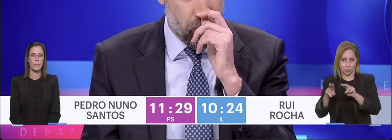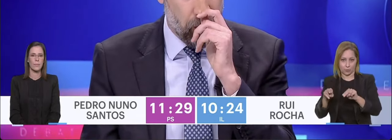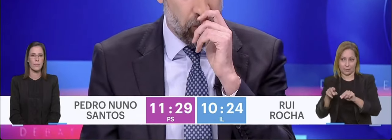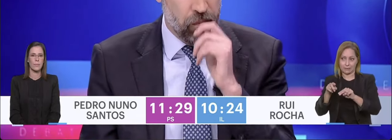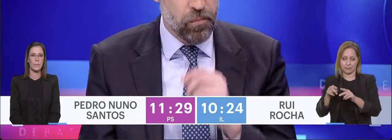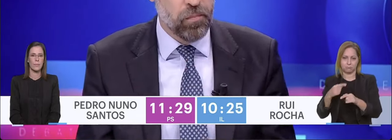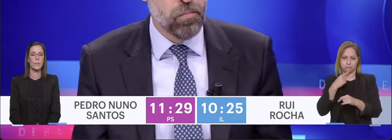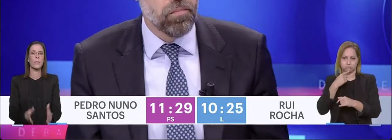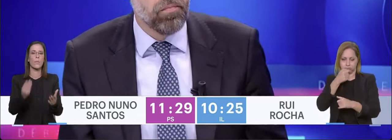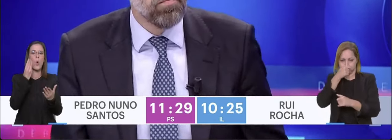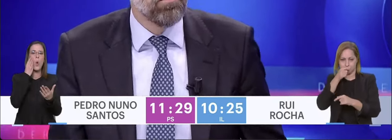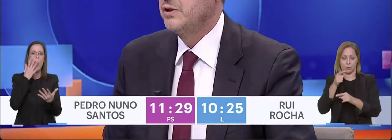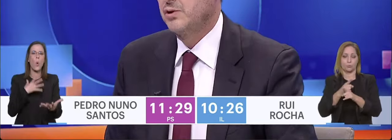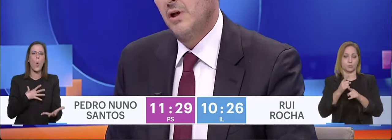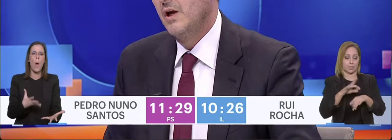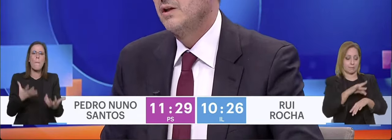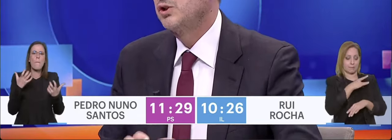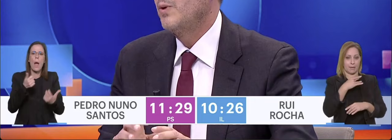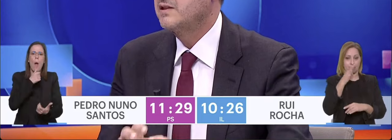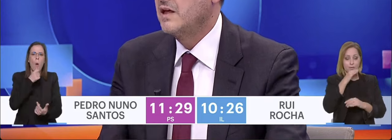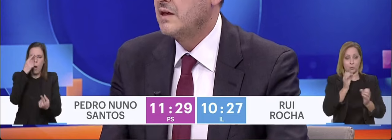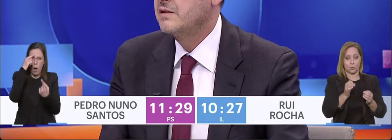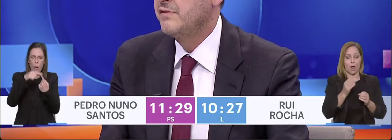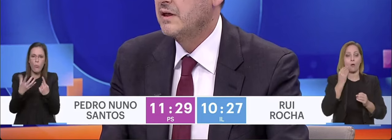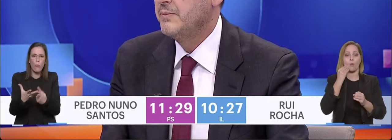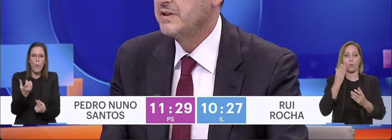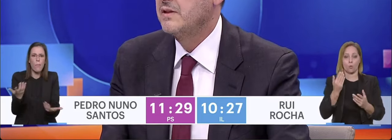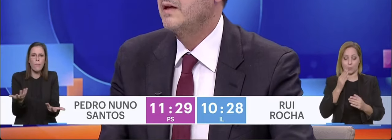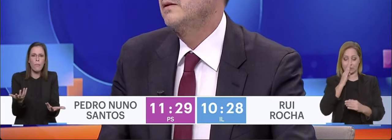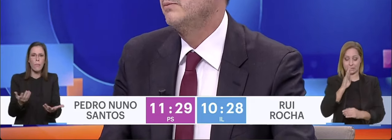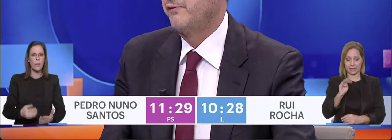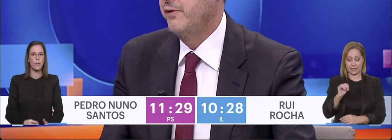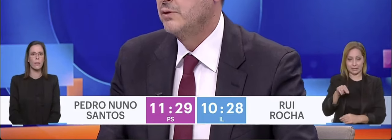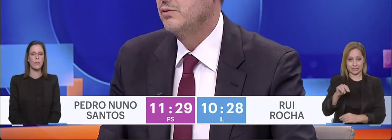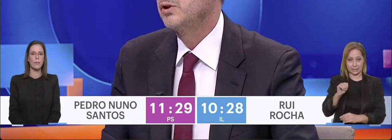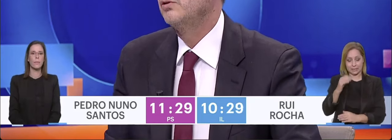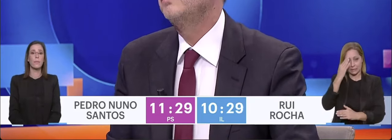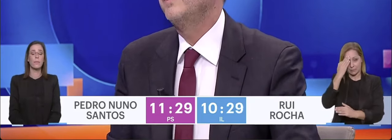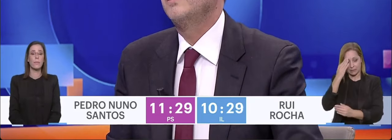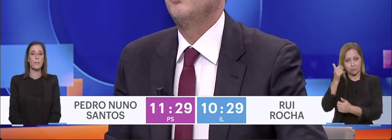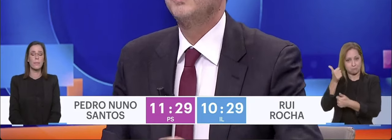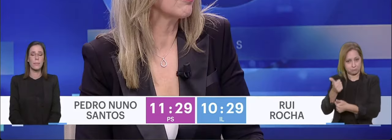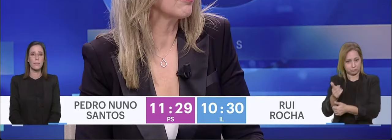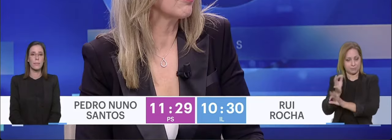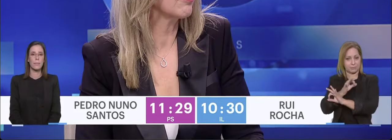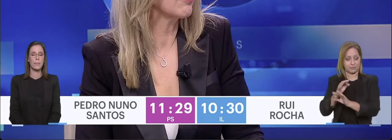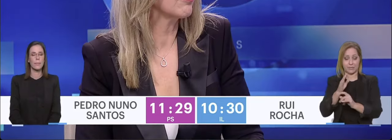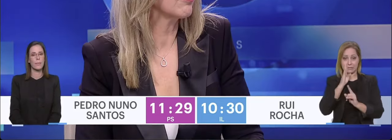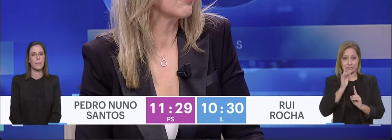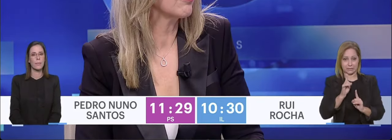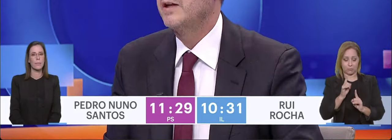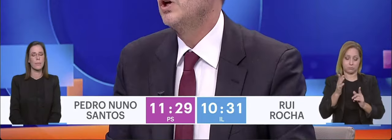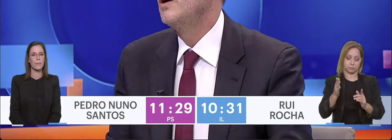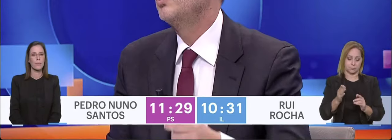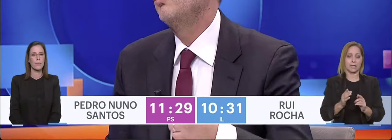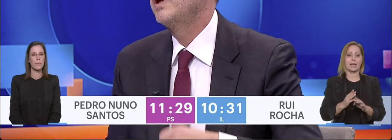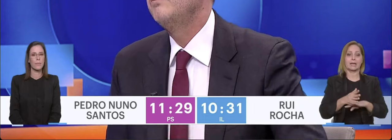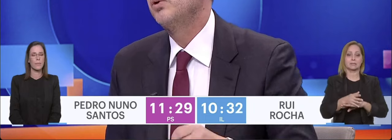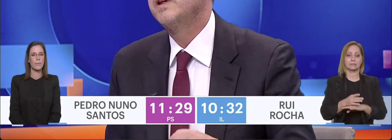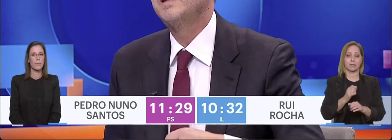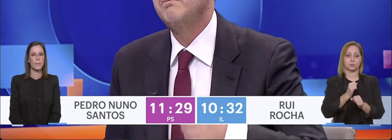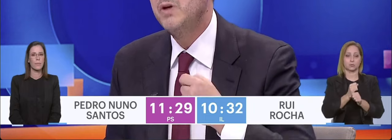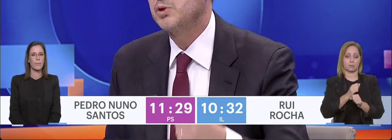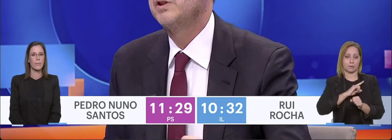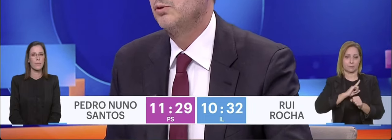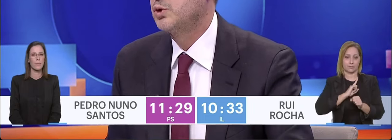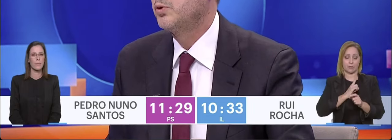tem médico de família como fazemos isso se o SNS tiver capacidade perfeito se não tiver contratando com serviços privados porque o que